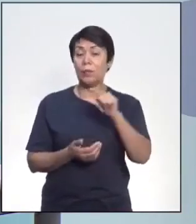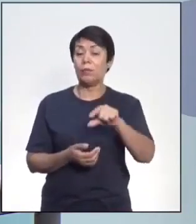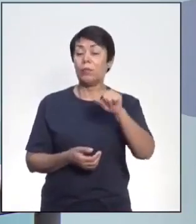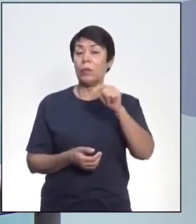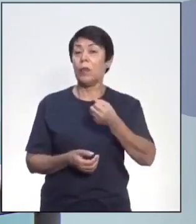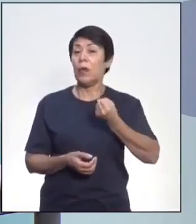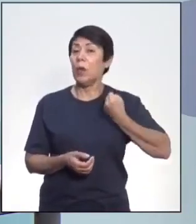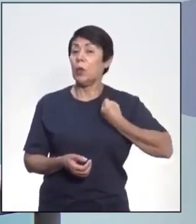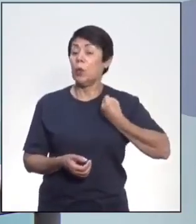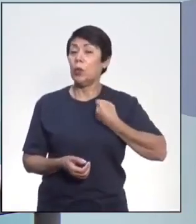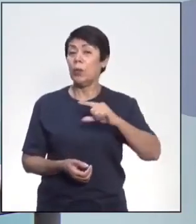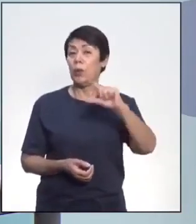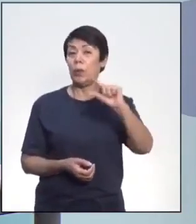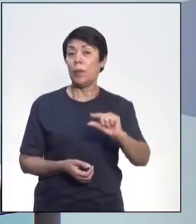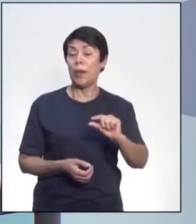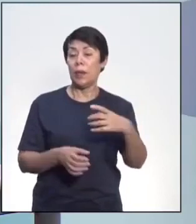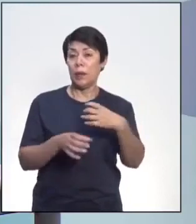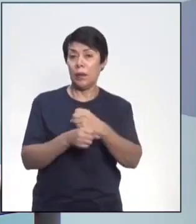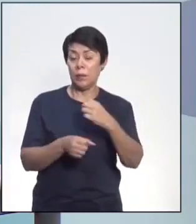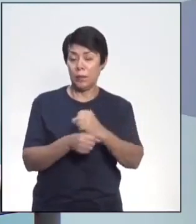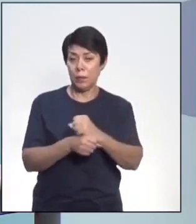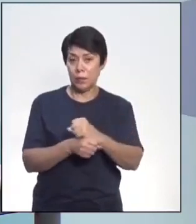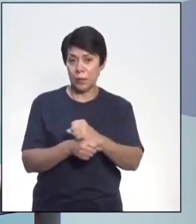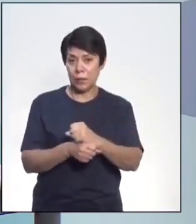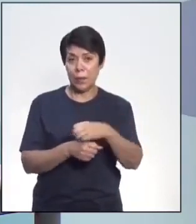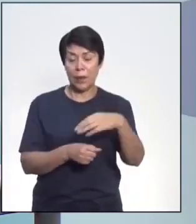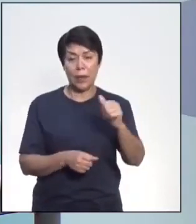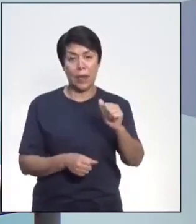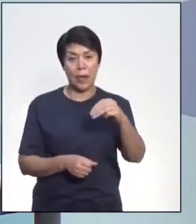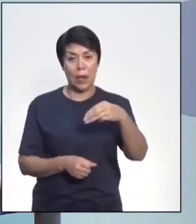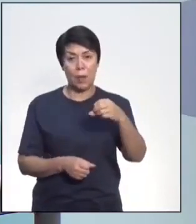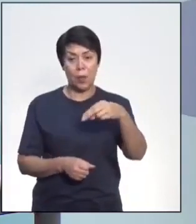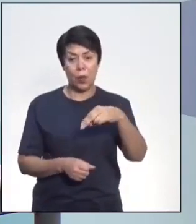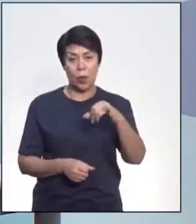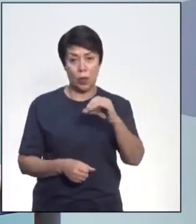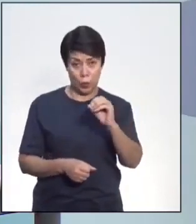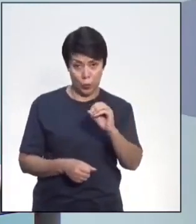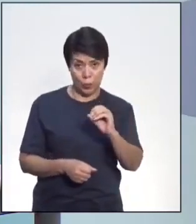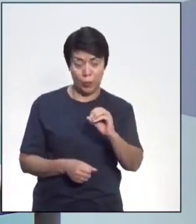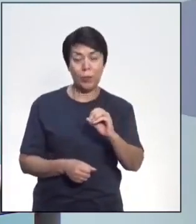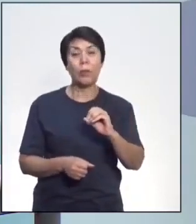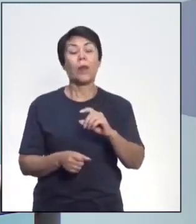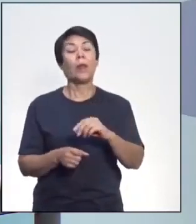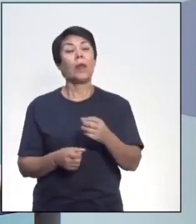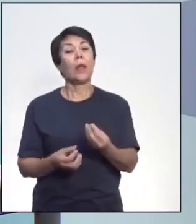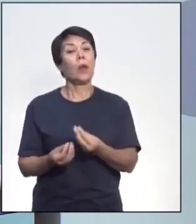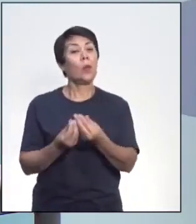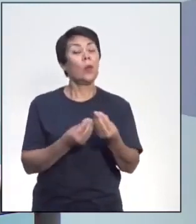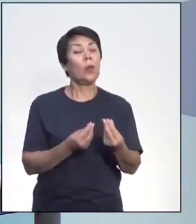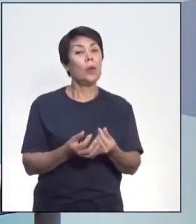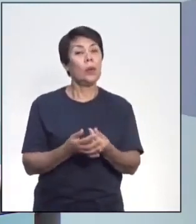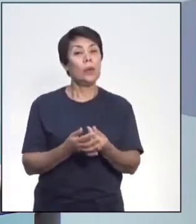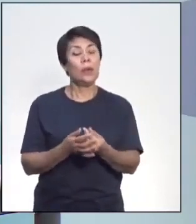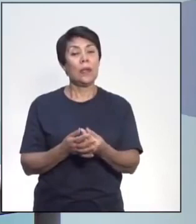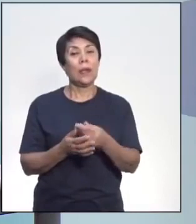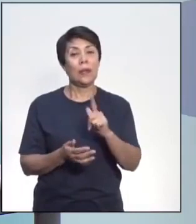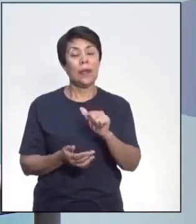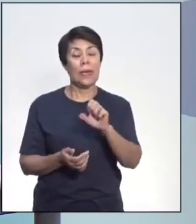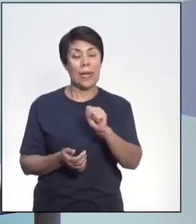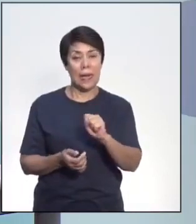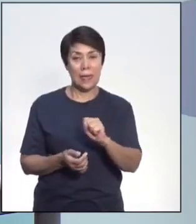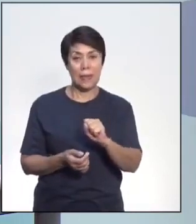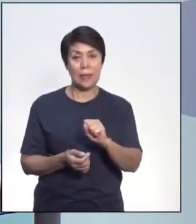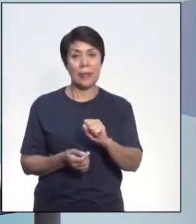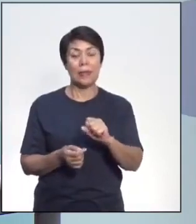menor número de porcentagem de amônio, logo que vai ter a maior quantidade do gás nitrogênio e